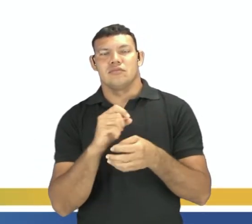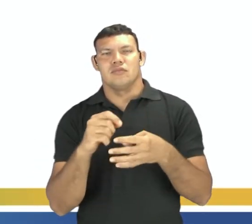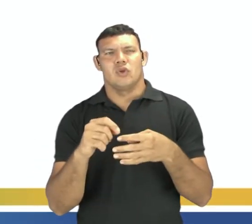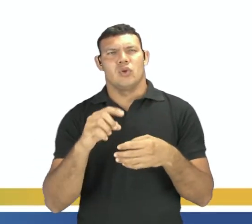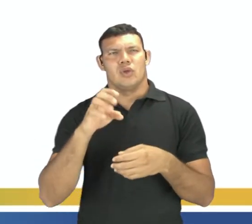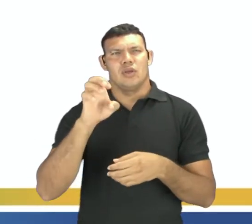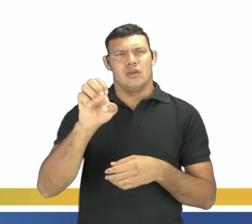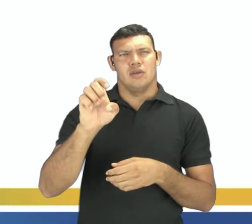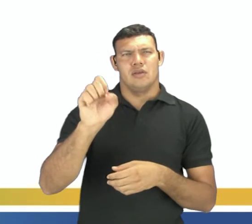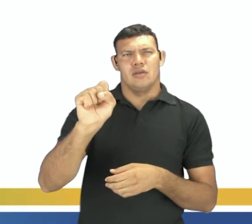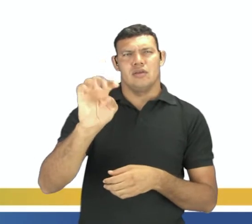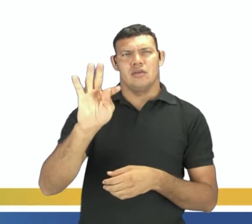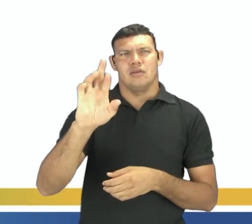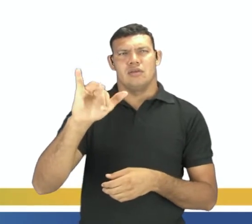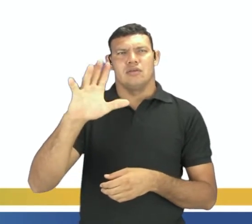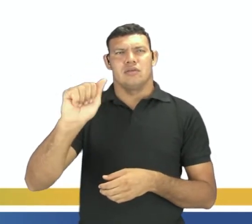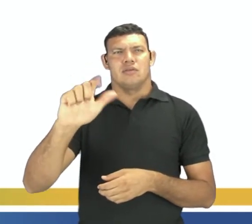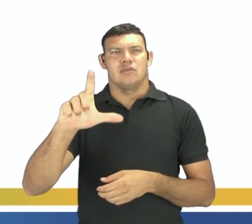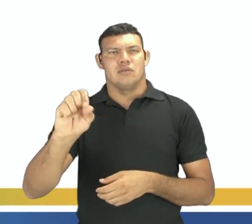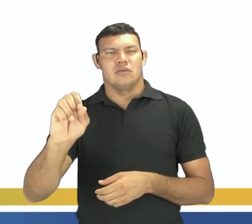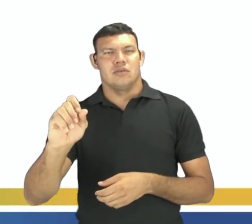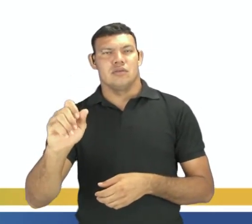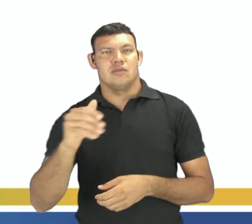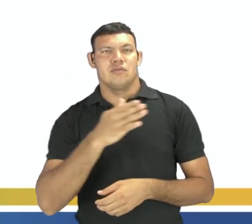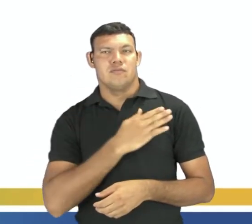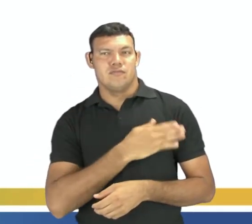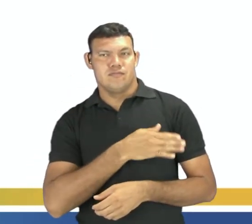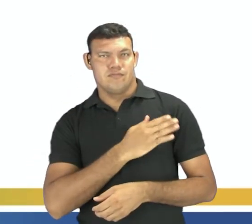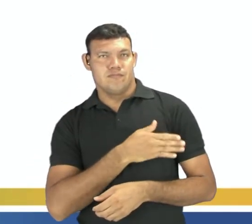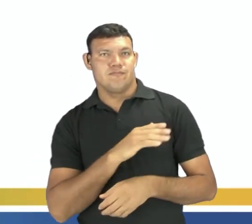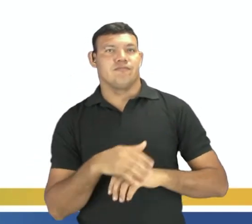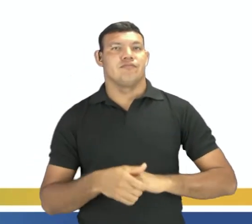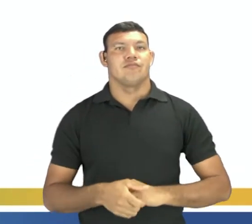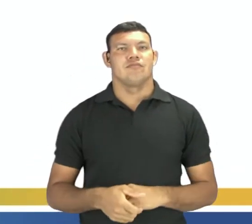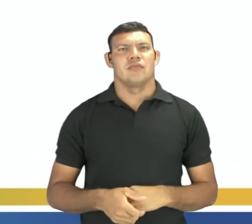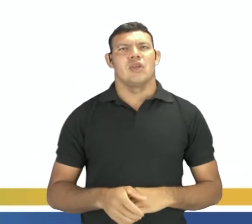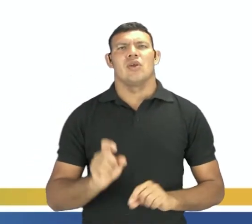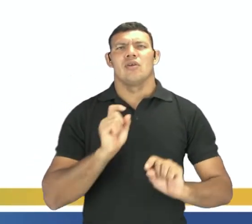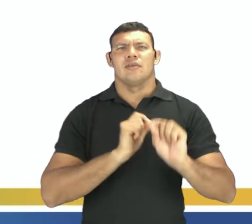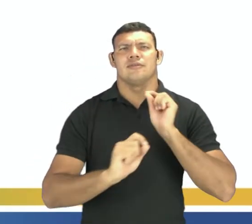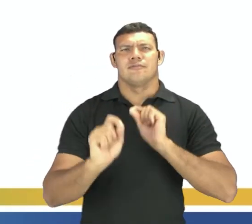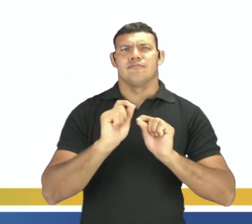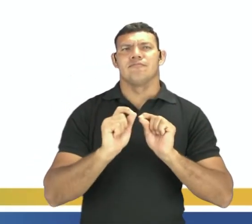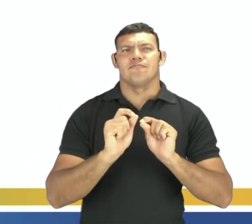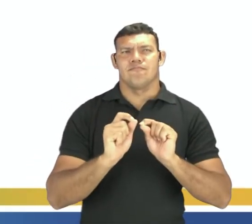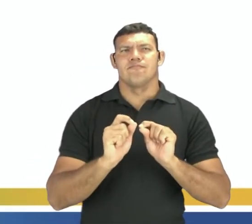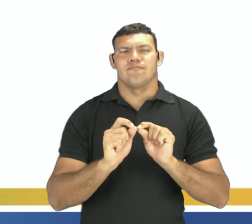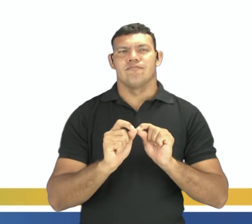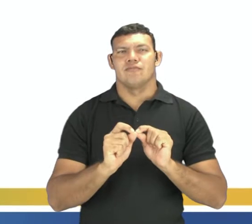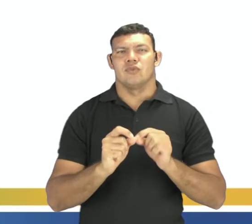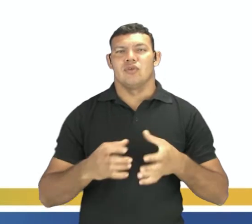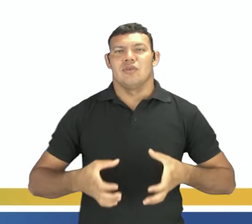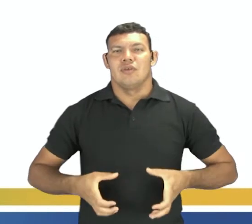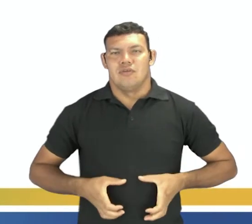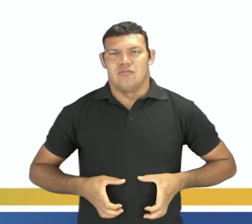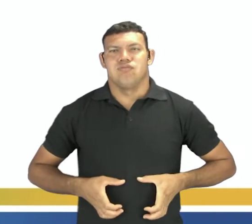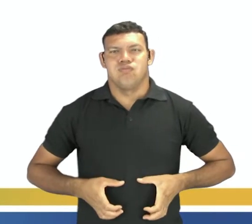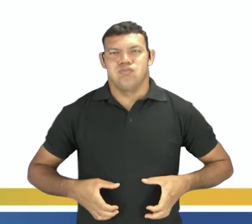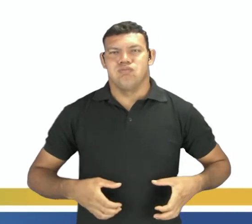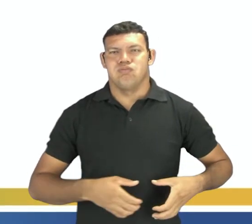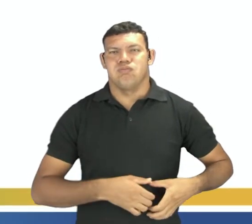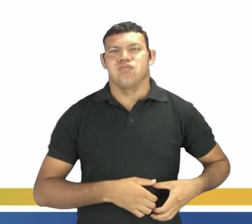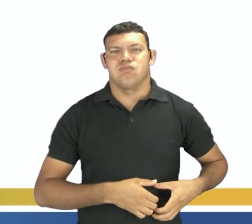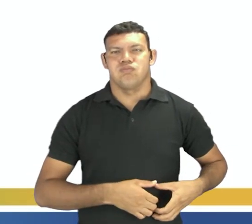uma contração involuntária, então é uma contração presente nos órgãos viscerais, interno